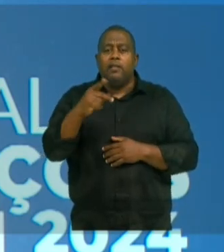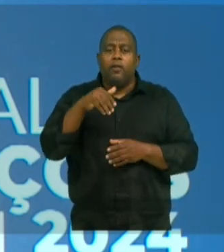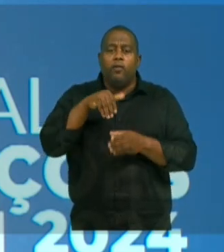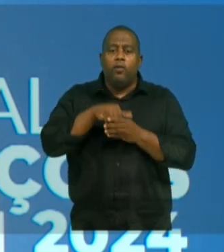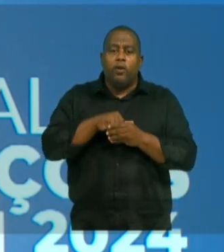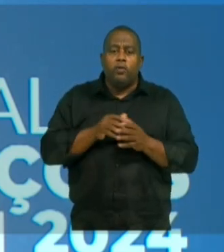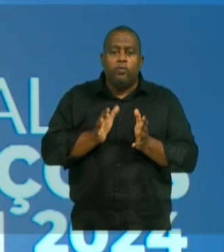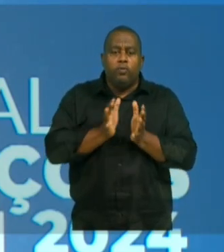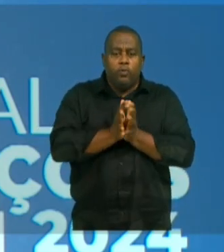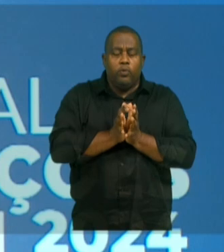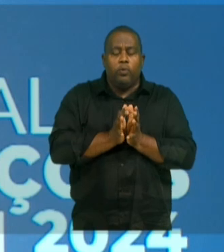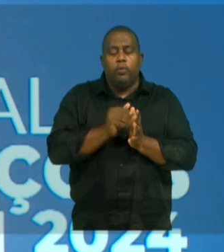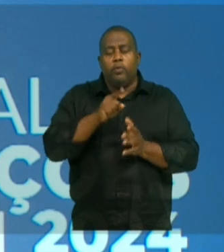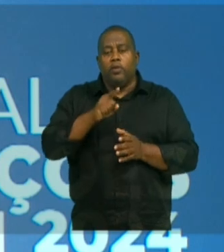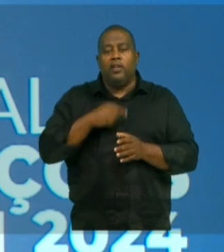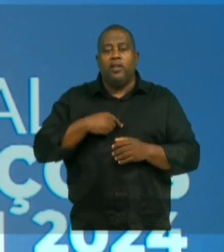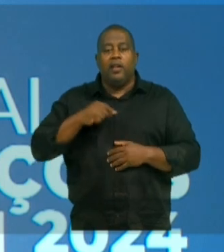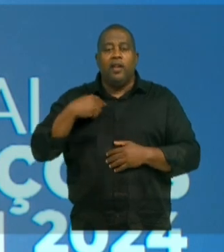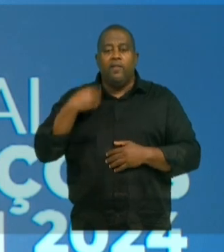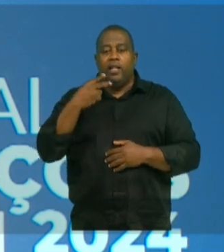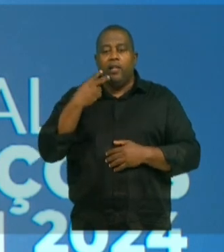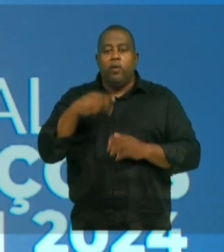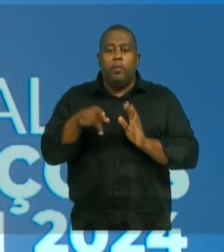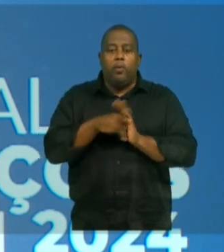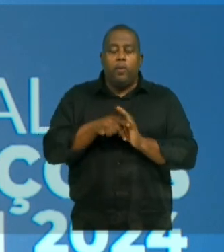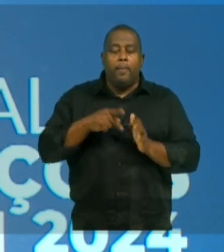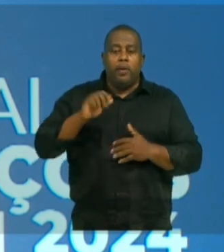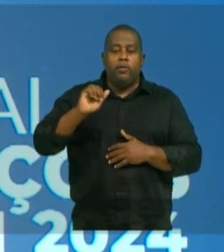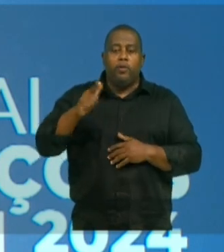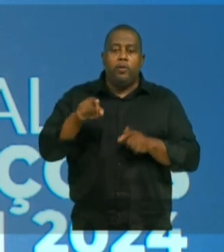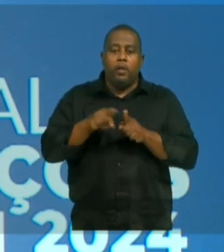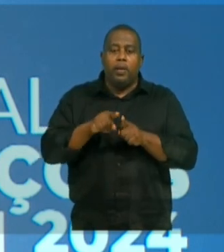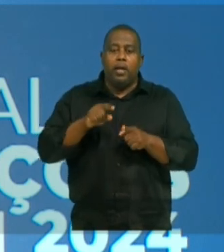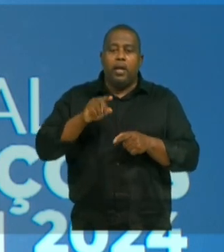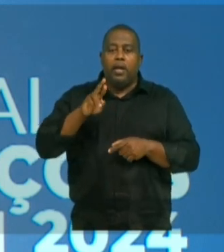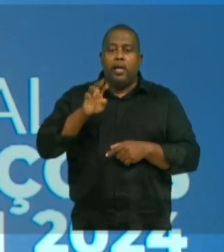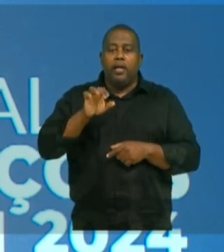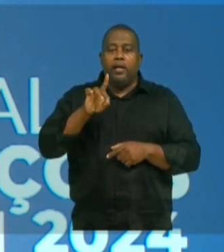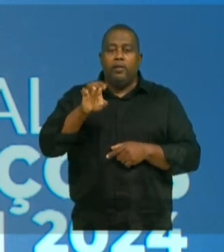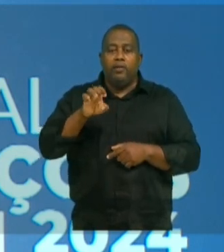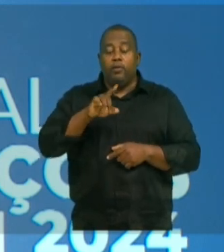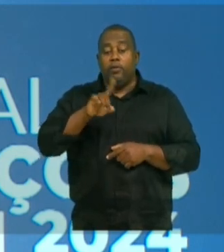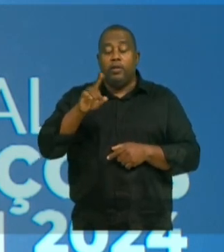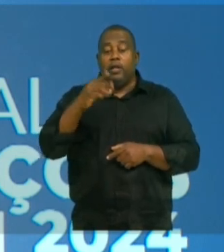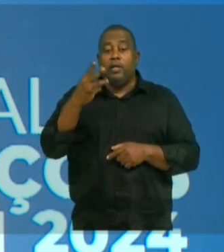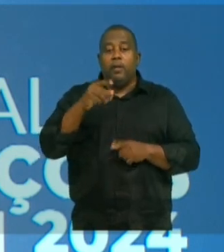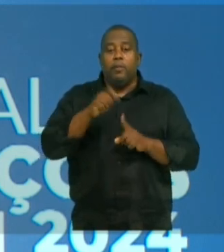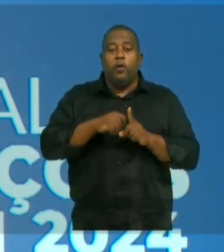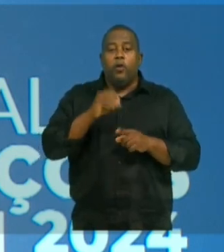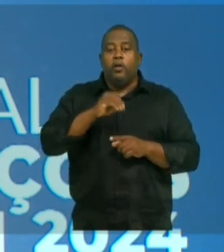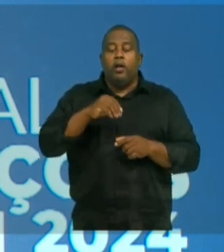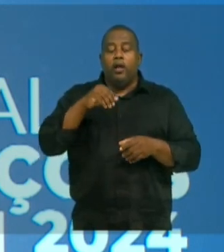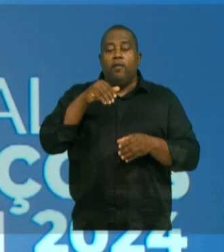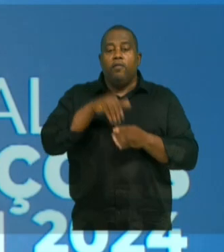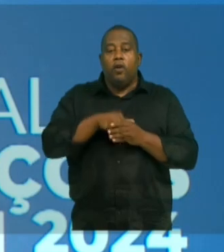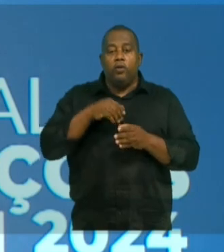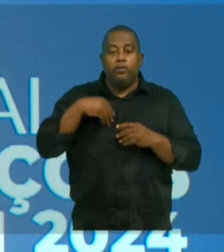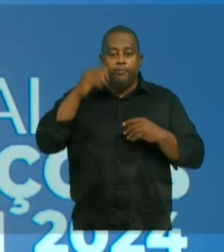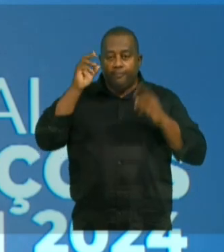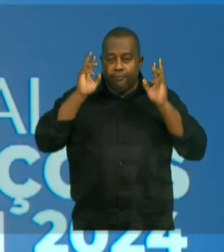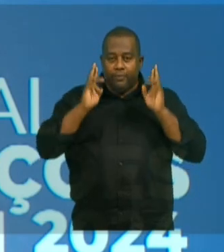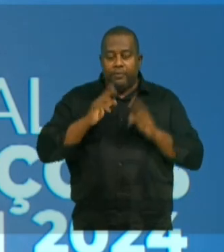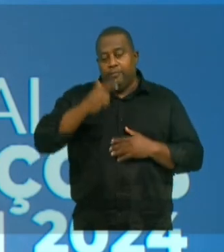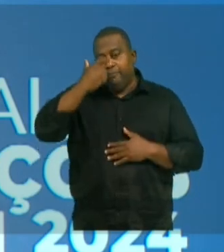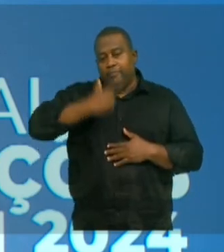chapa de vereador e vereadora do pessoal e da rede no dia 6 de outubro votte Cléber rosa e dona Mira